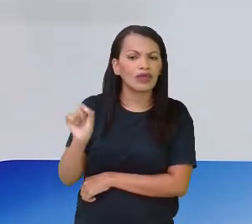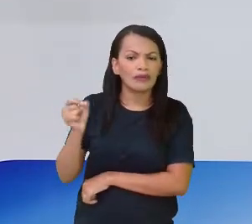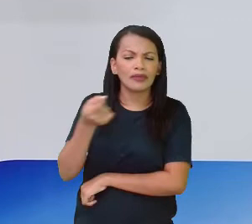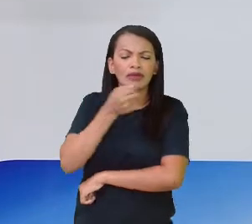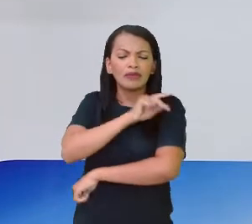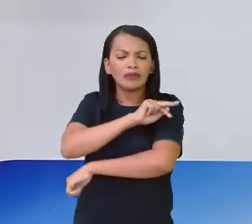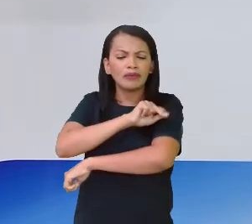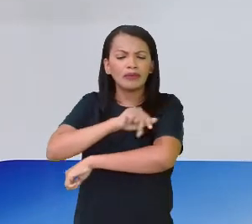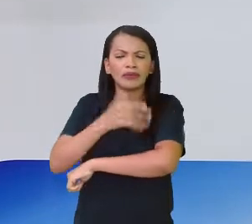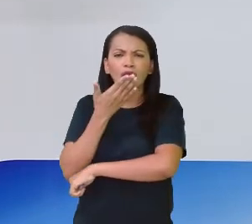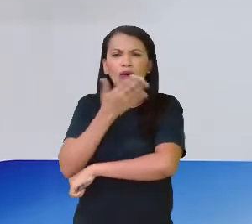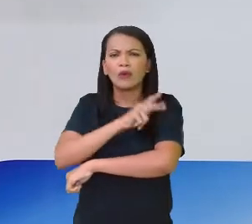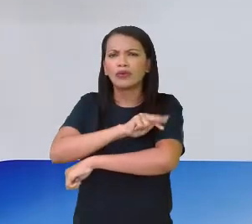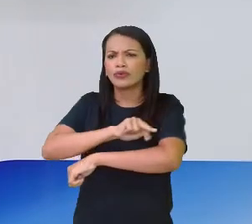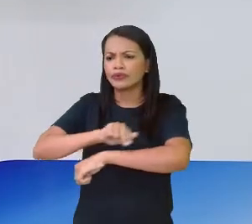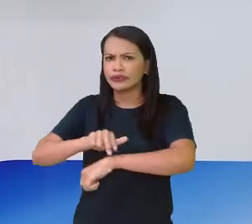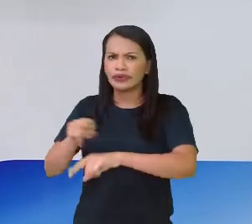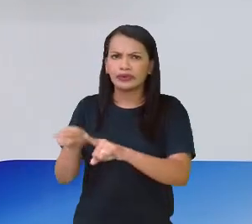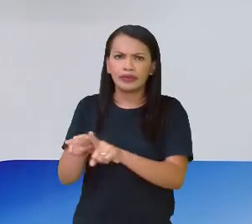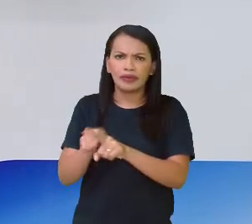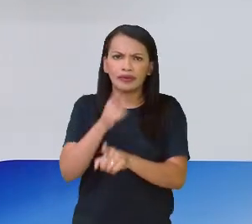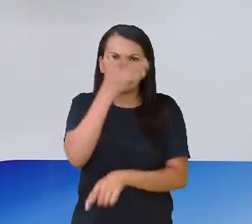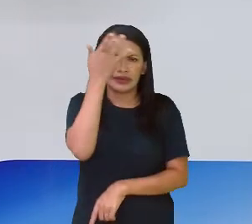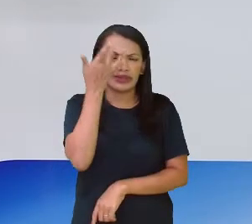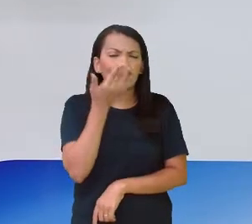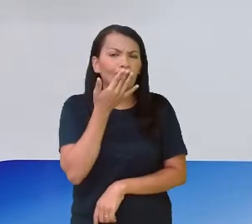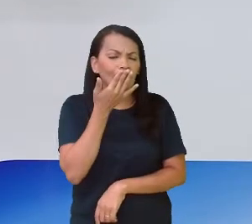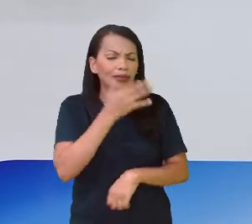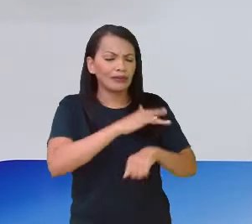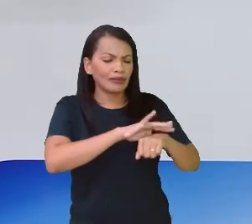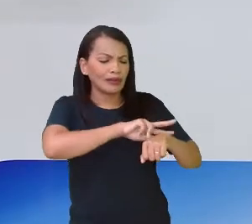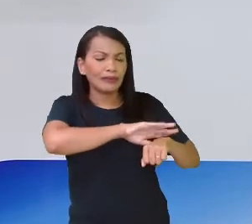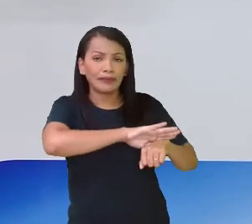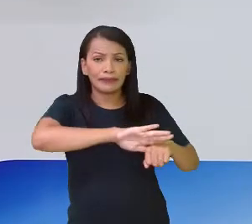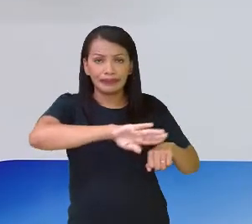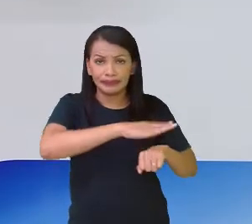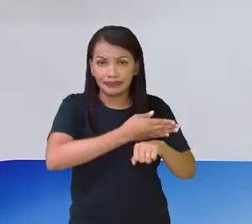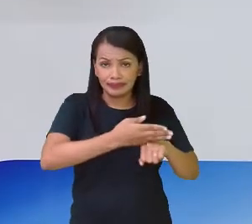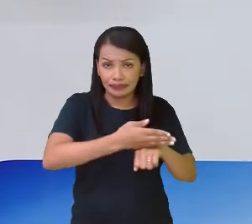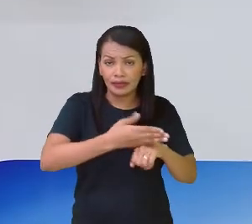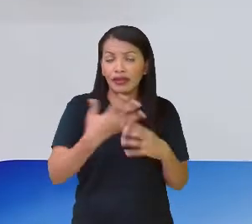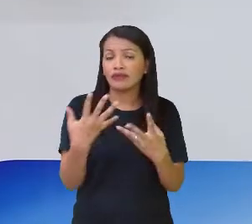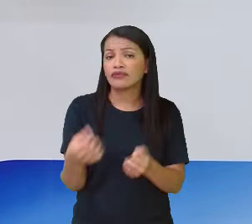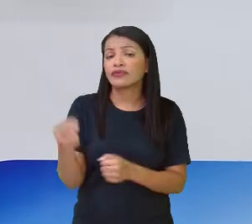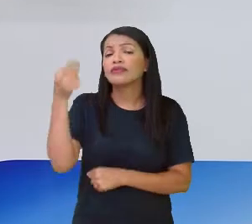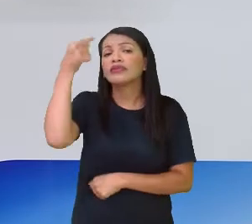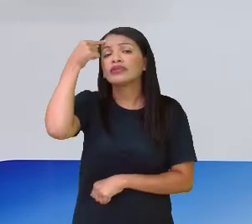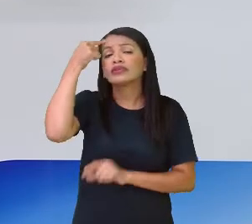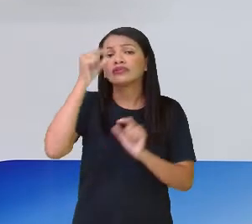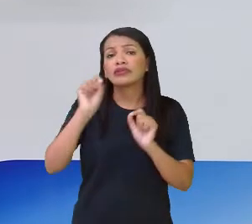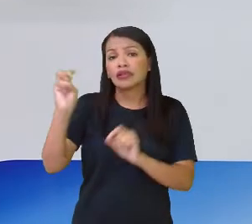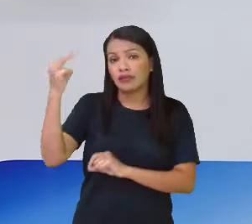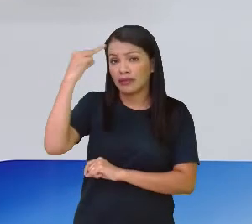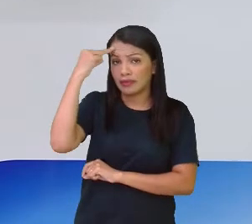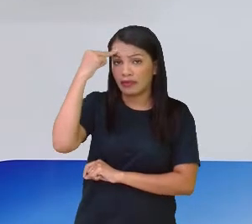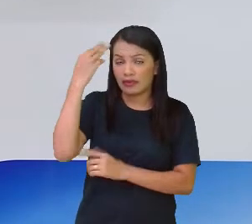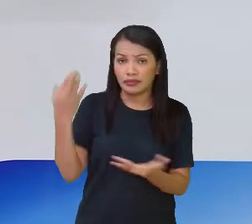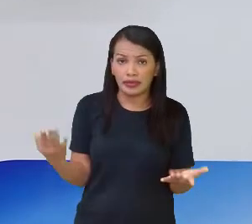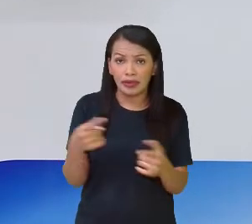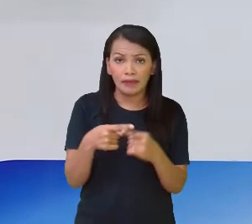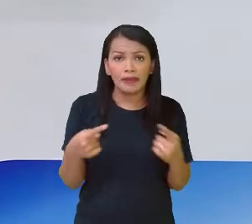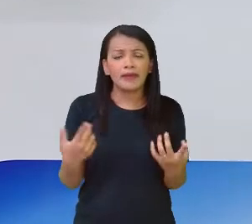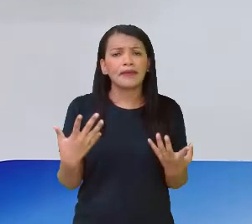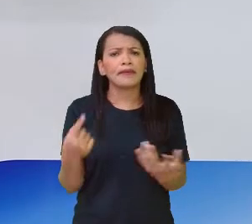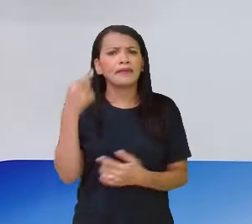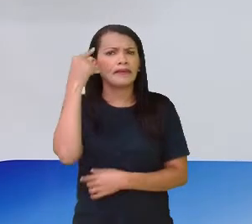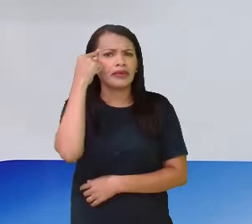da pele, pensando aí nos brancos. Isso aí a gente vai compreender a partir das memórias. Mas, quando a gente